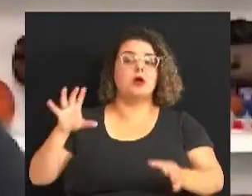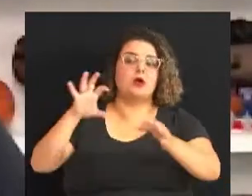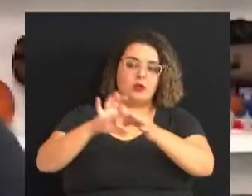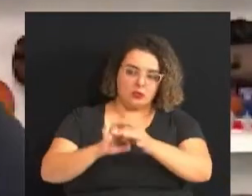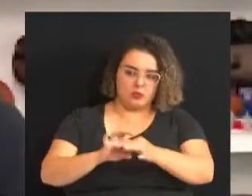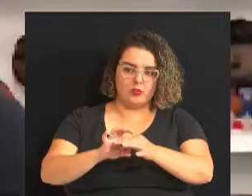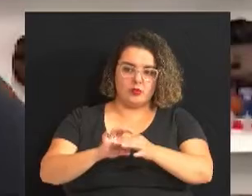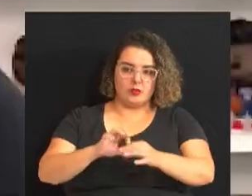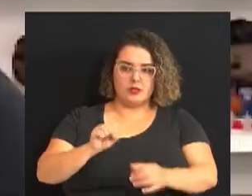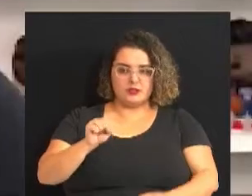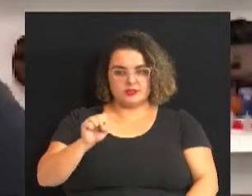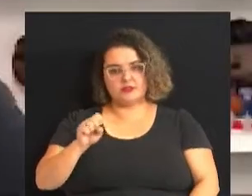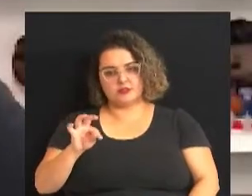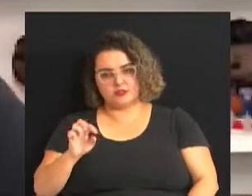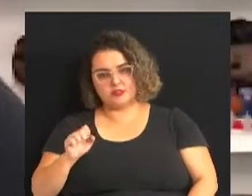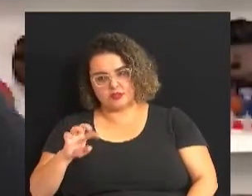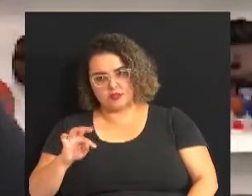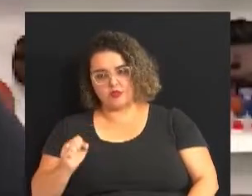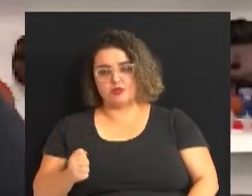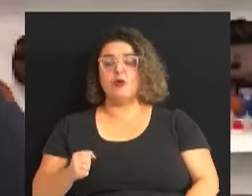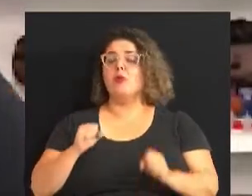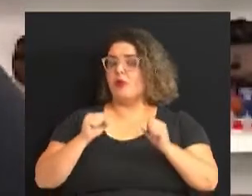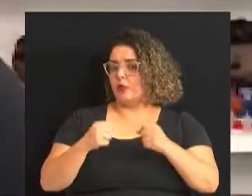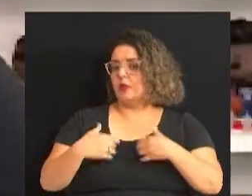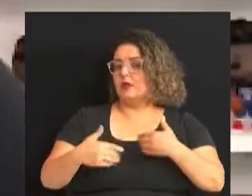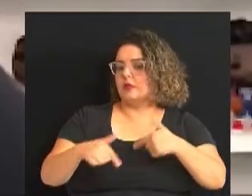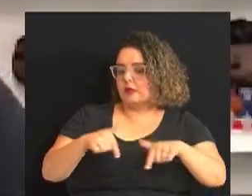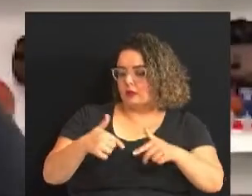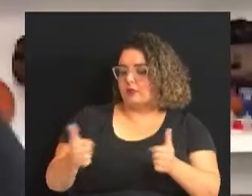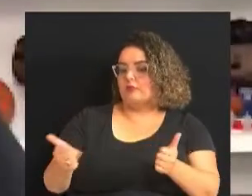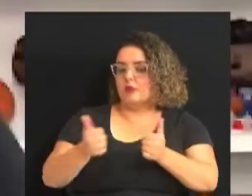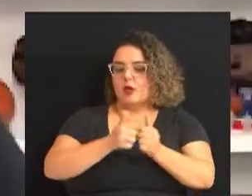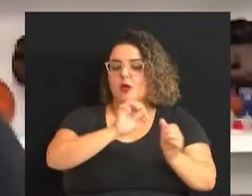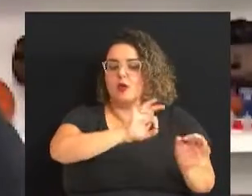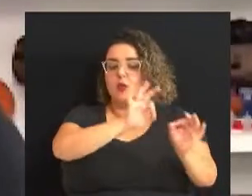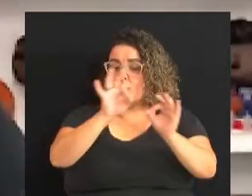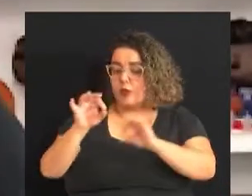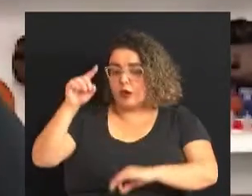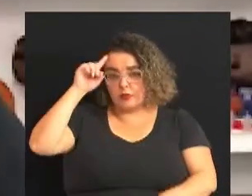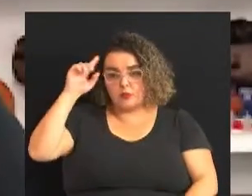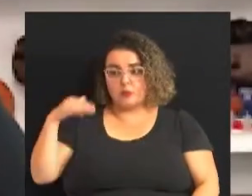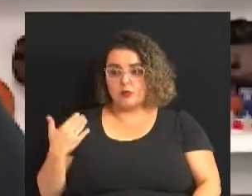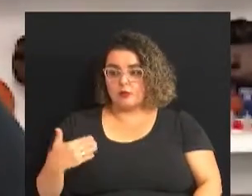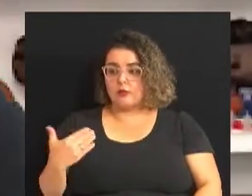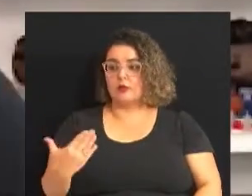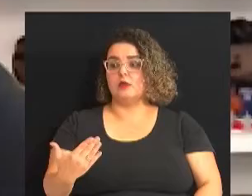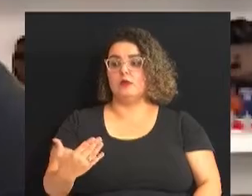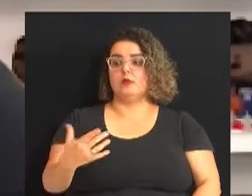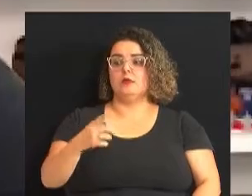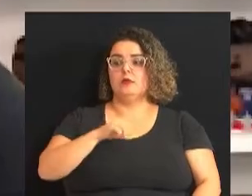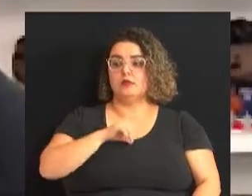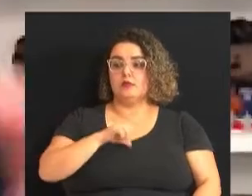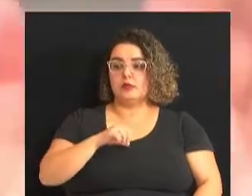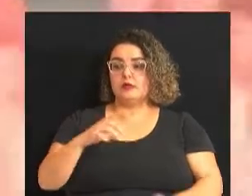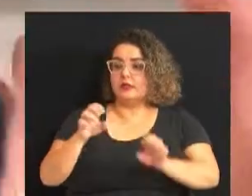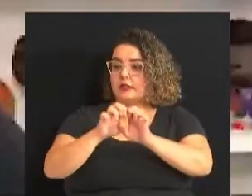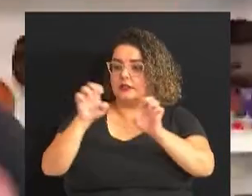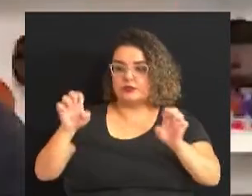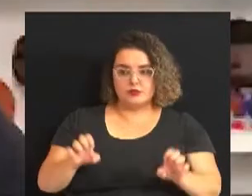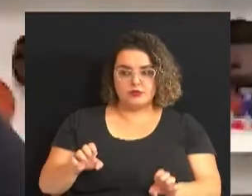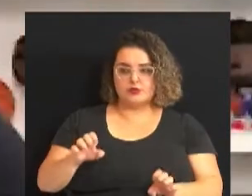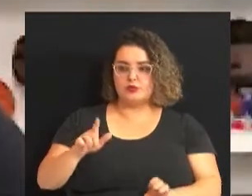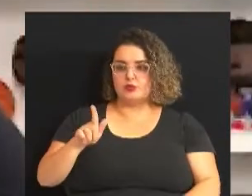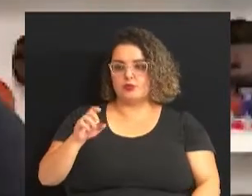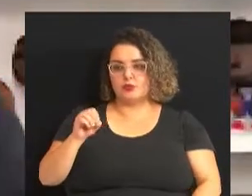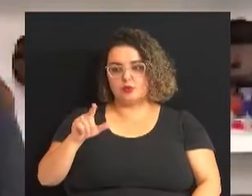Warriors, que é um time onde vão poder trabalhar de perto, acompanhar o dia a dia. Ele vai ter a estrutura do Golden State